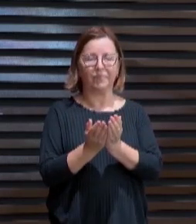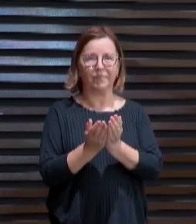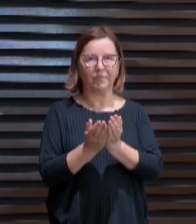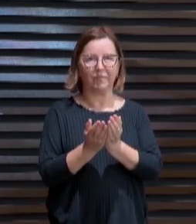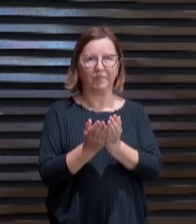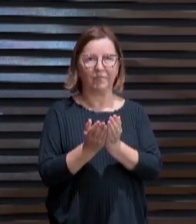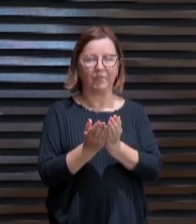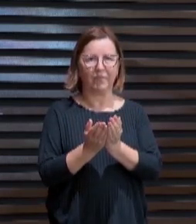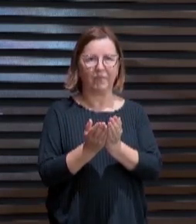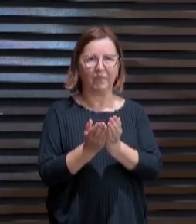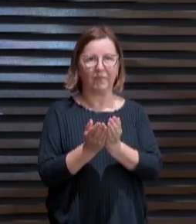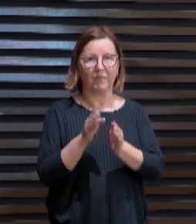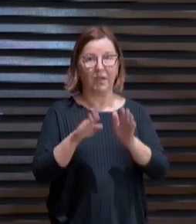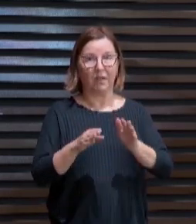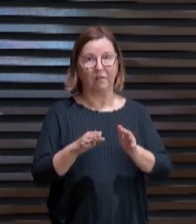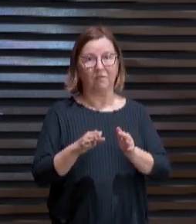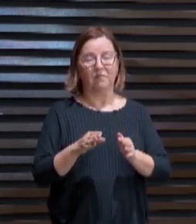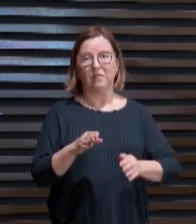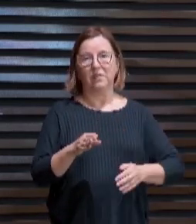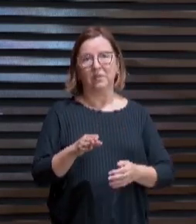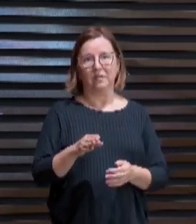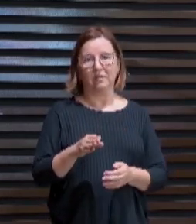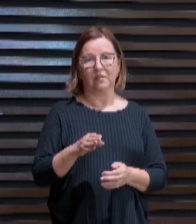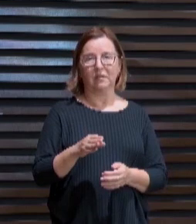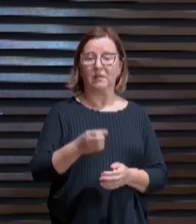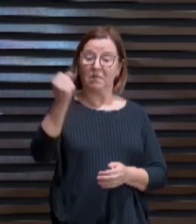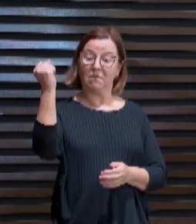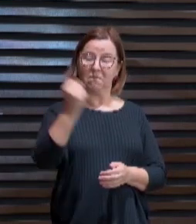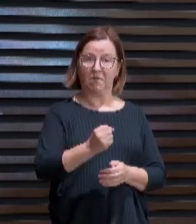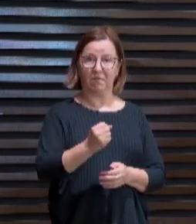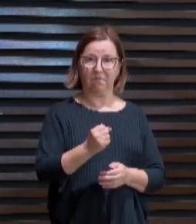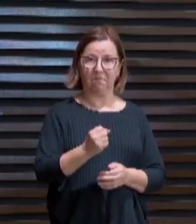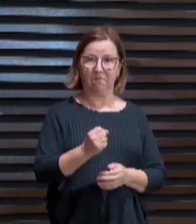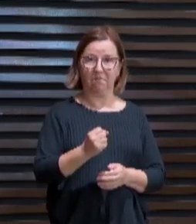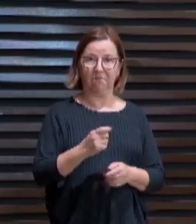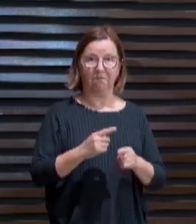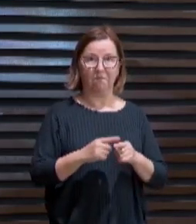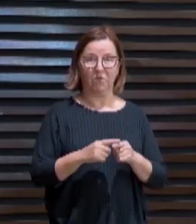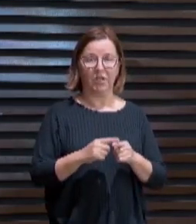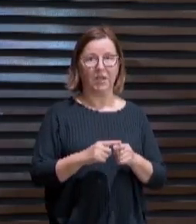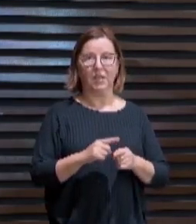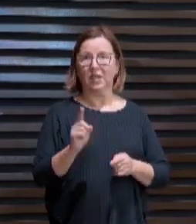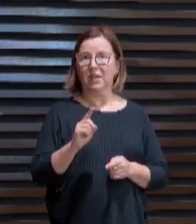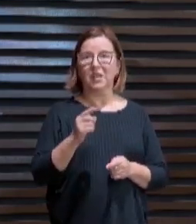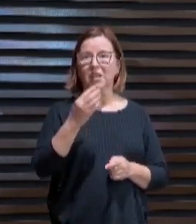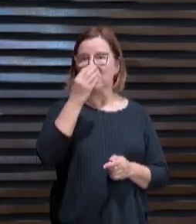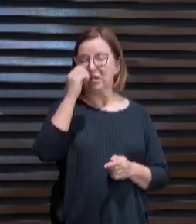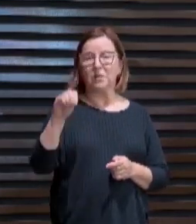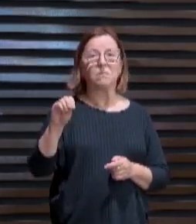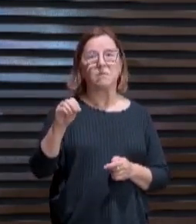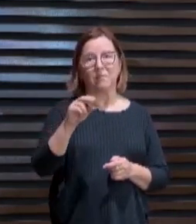se entregado à morte e não negando o nome de Jesus Cristo. E você não nega o nome de Jesus Cristo, querido, não é